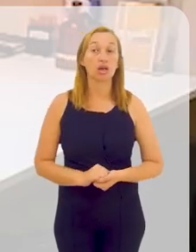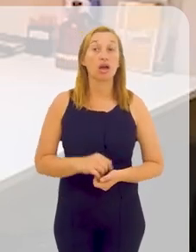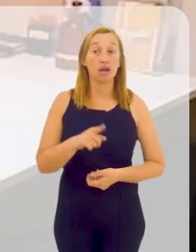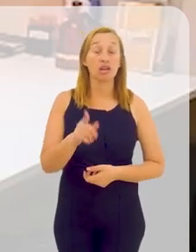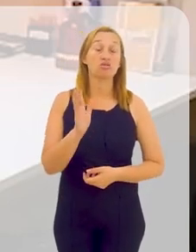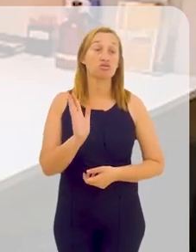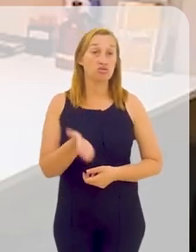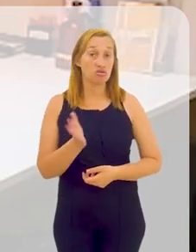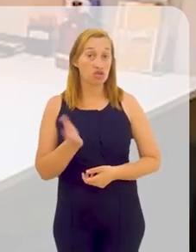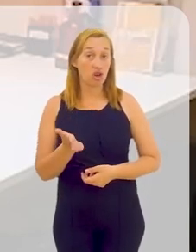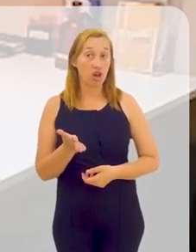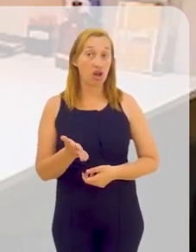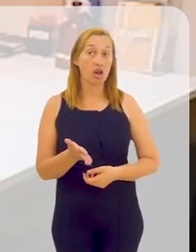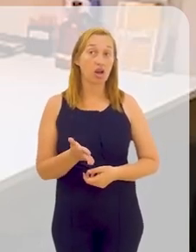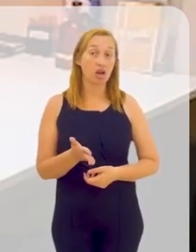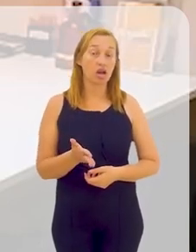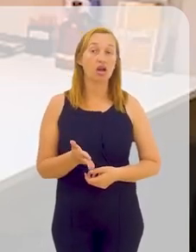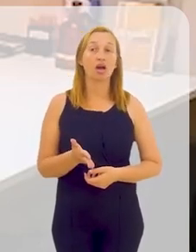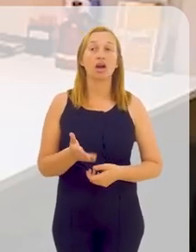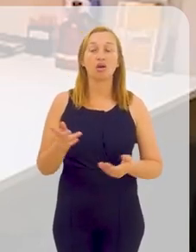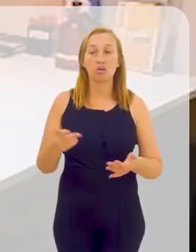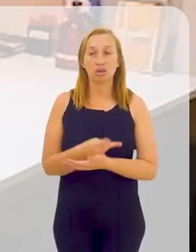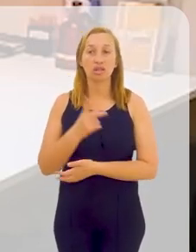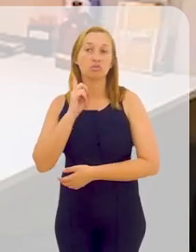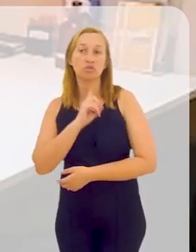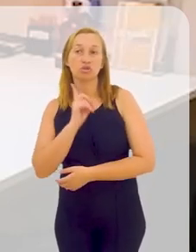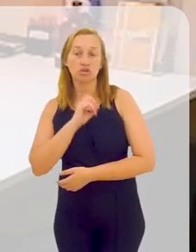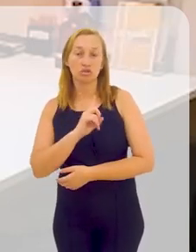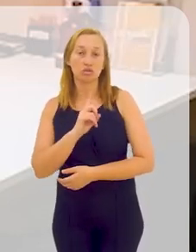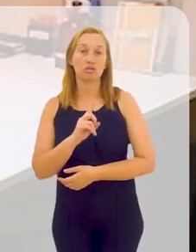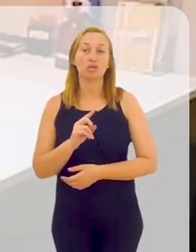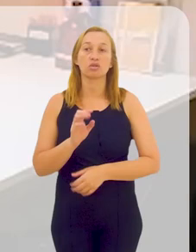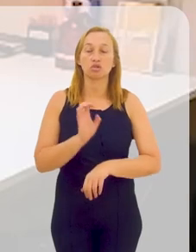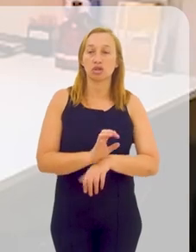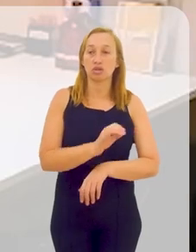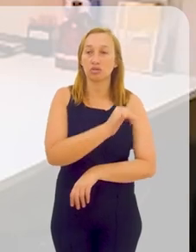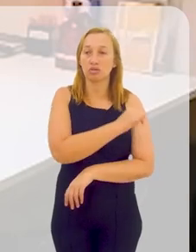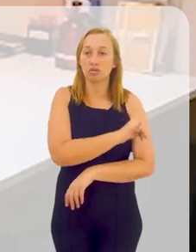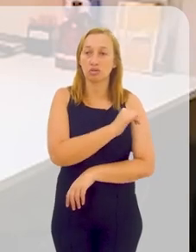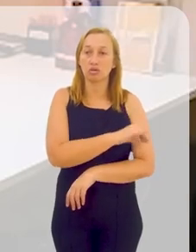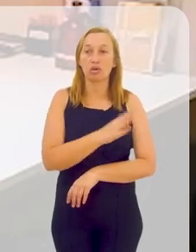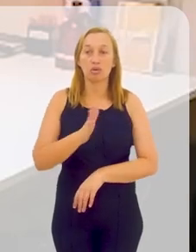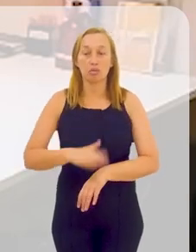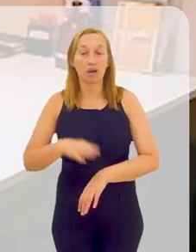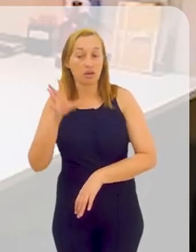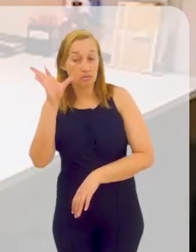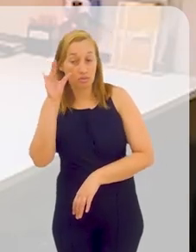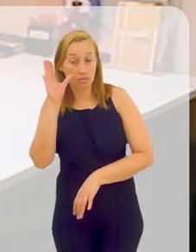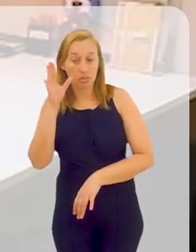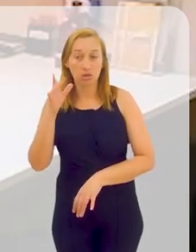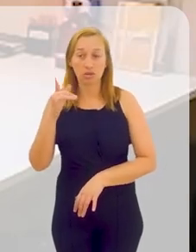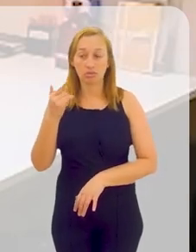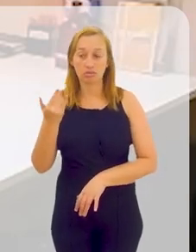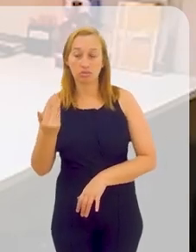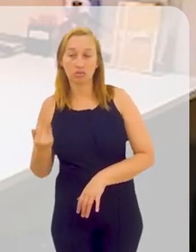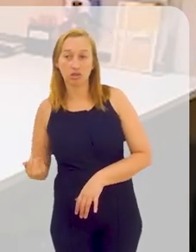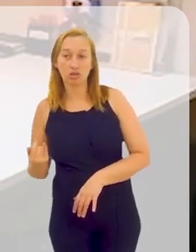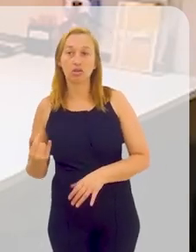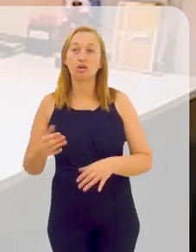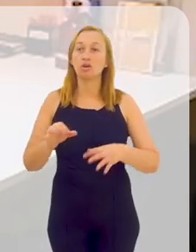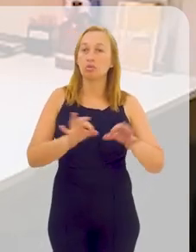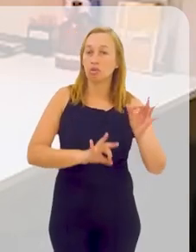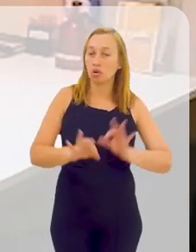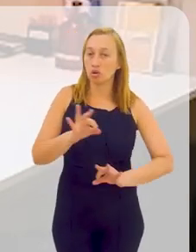Janeiro aquelas que já são aplicadas em Minas Gerais isso vai fazer o estado do Rio ser mais interessante atrativo